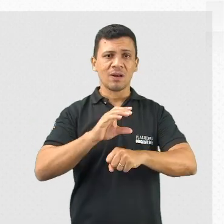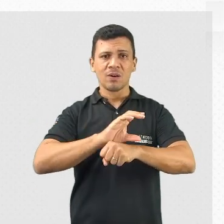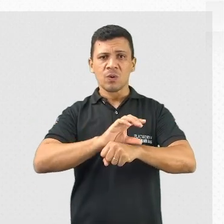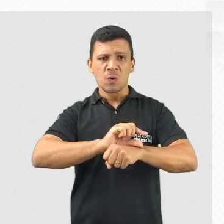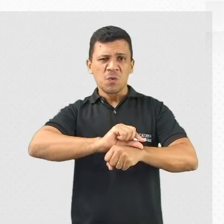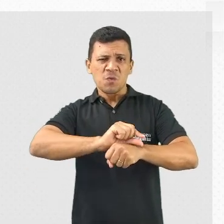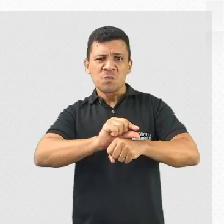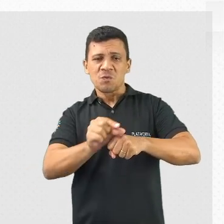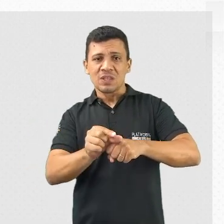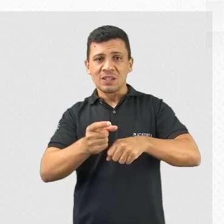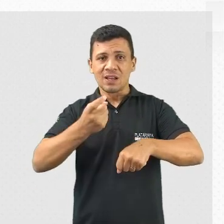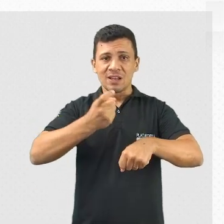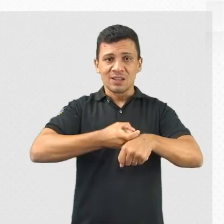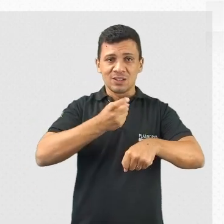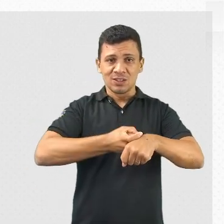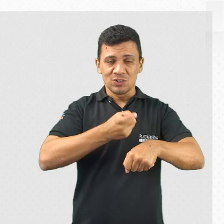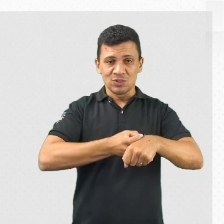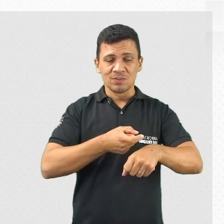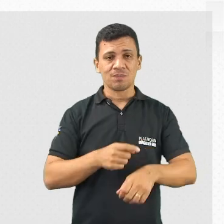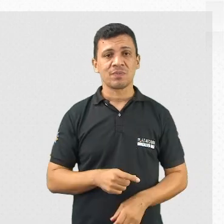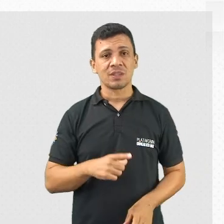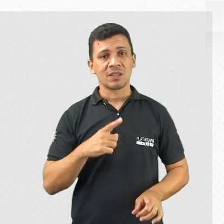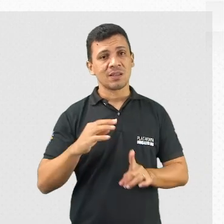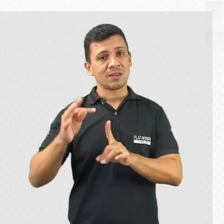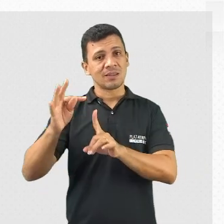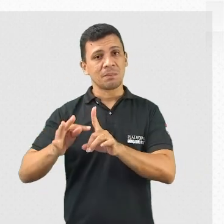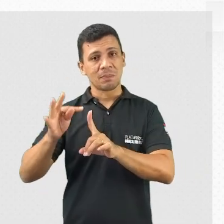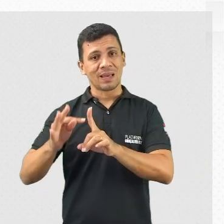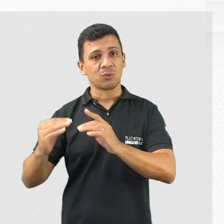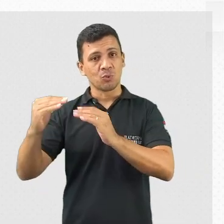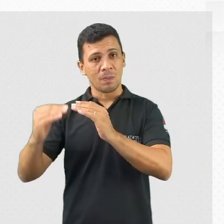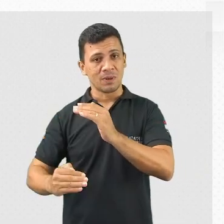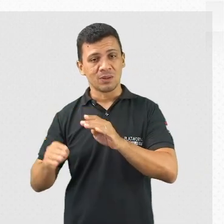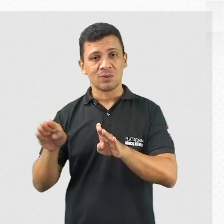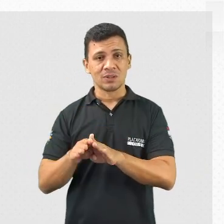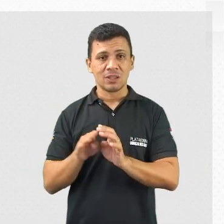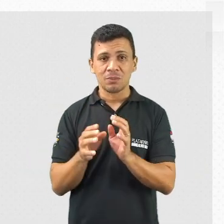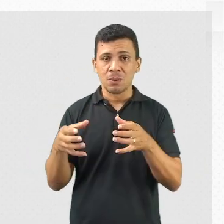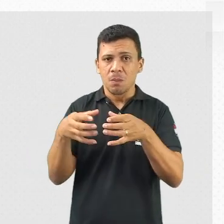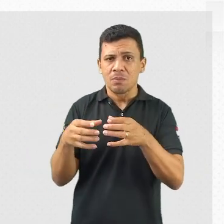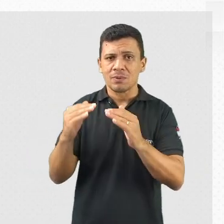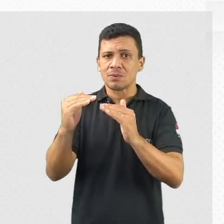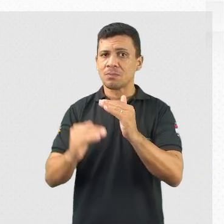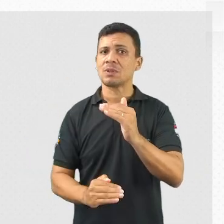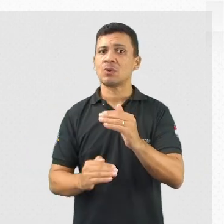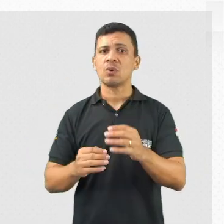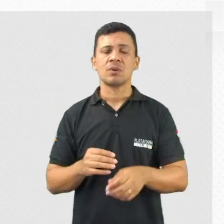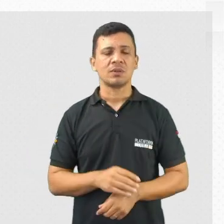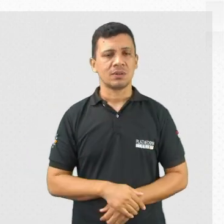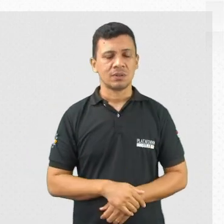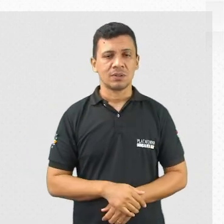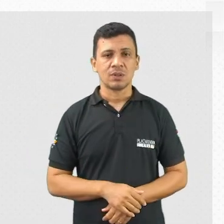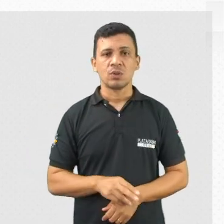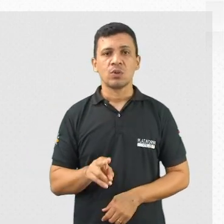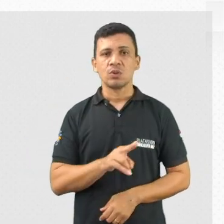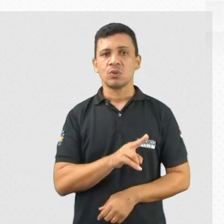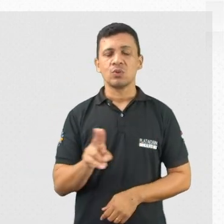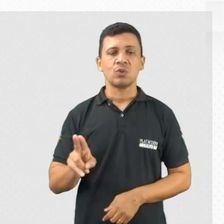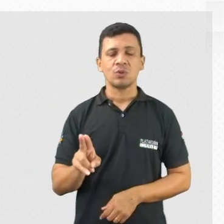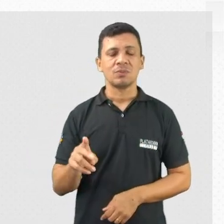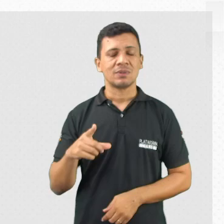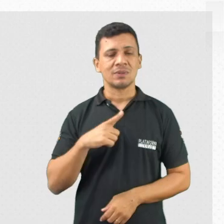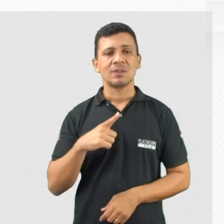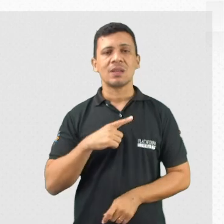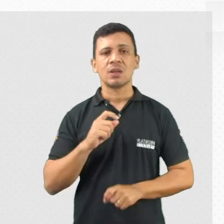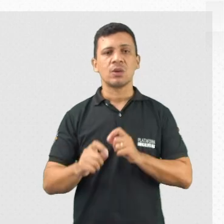rígida da Terra, onde nós temos menor temperatura e menor pressão. Ela é denominada popularmente de